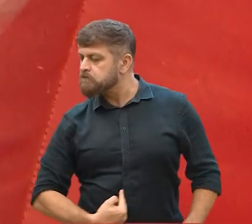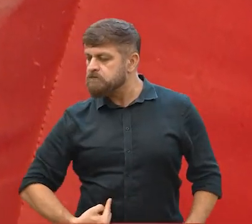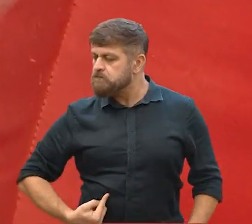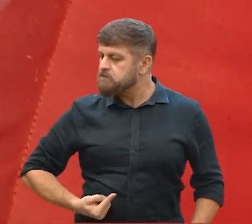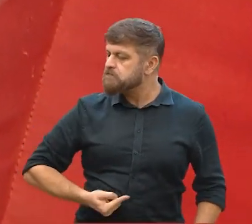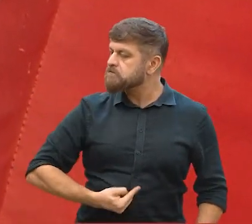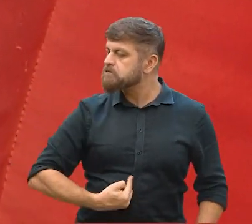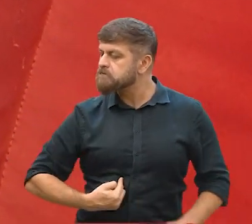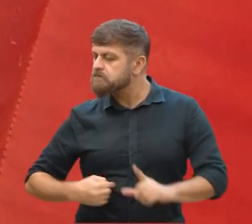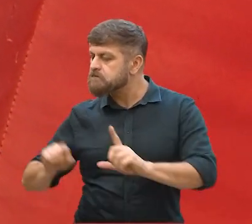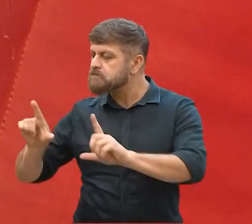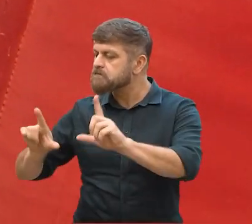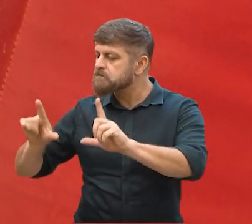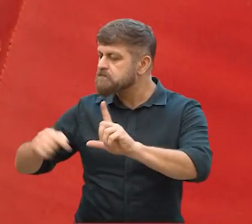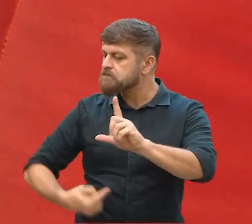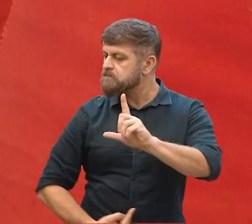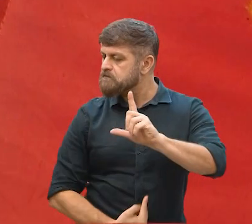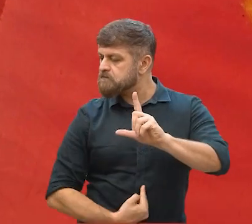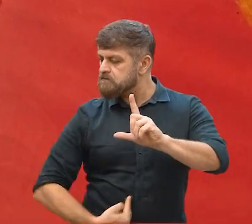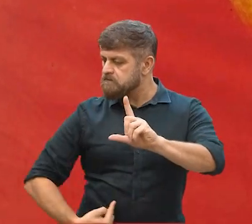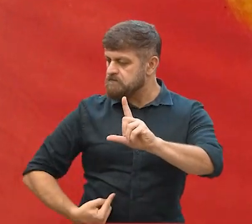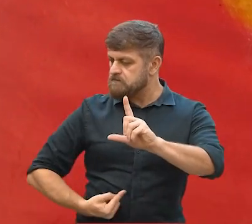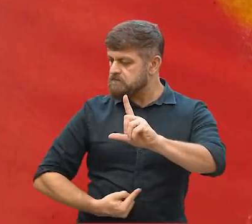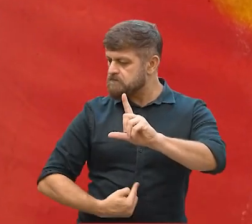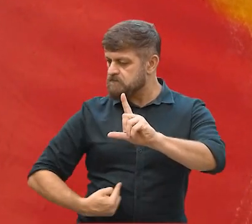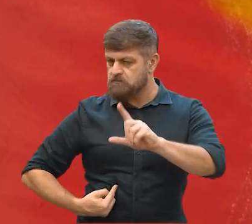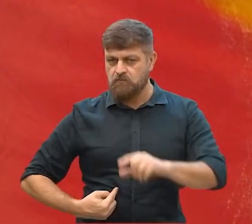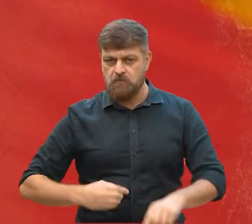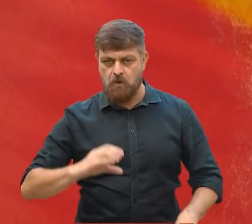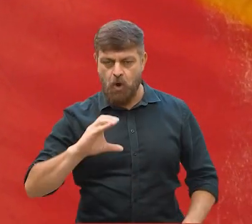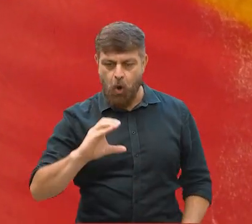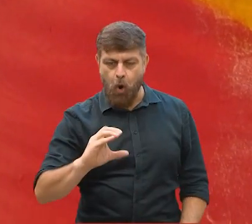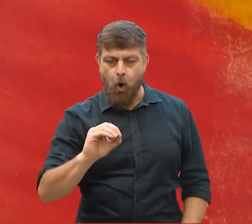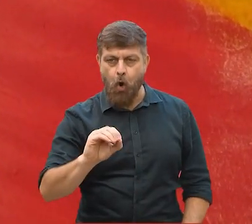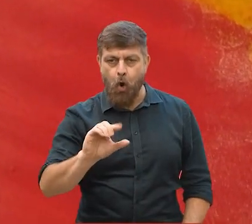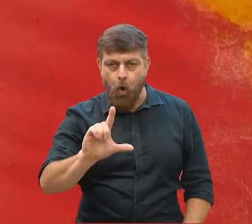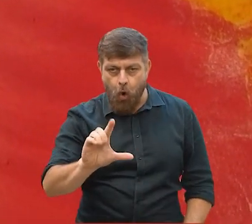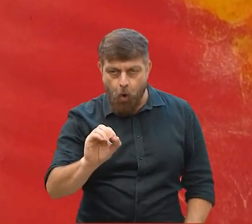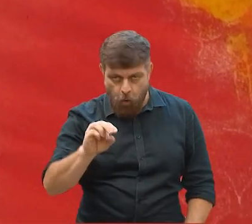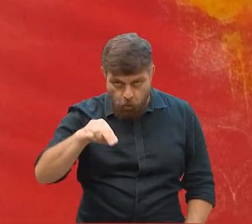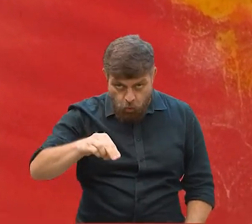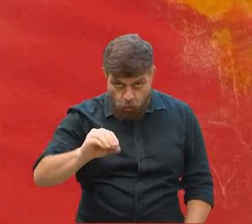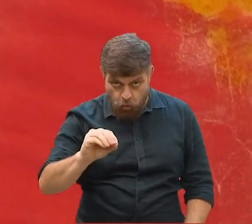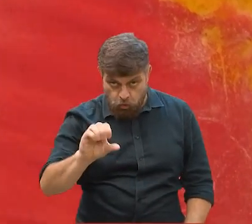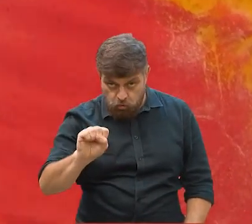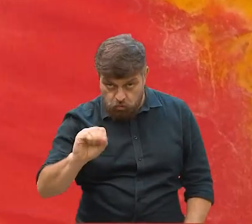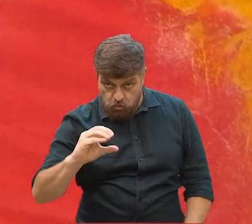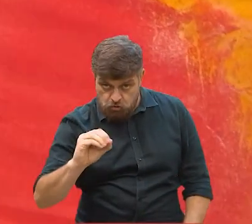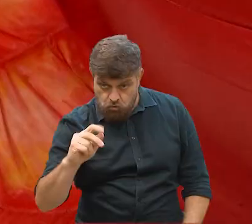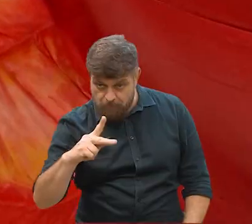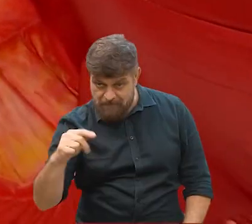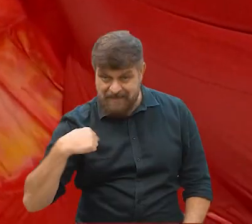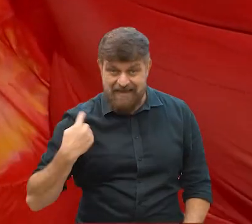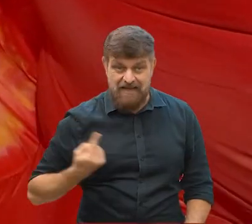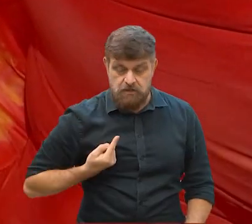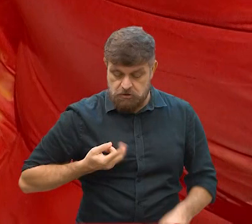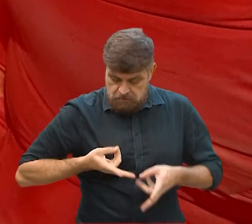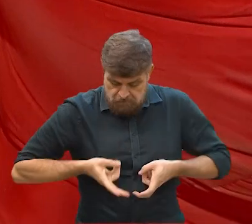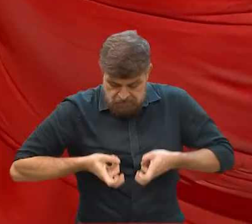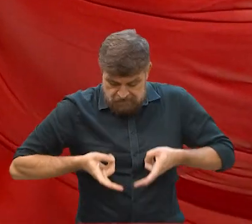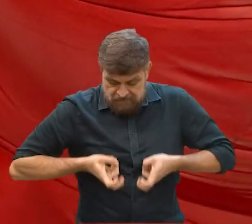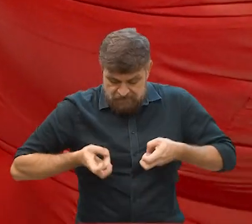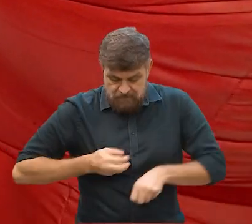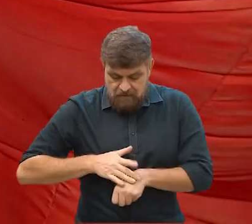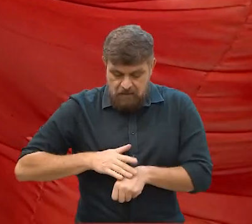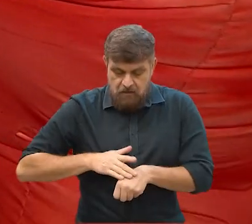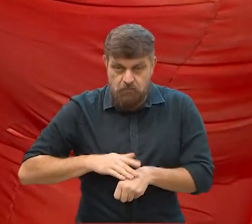dentro do intestino e de que maneira, a gente explica à população de que maneira cada doença se apresenta no corpo e quais são os